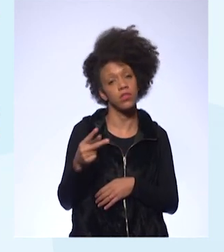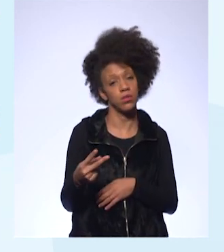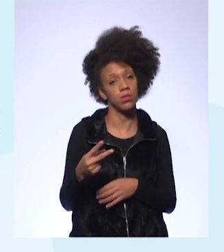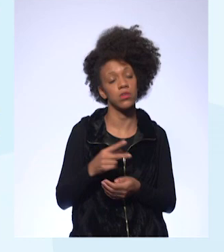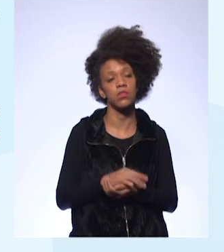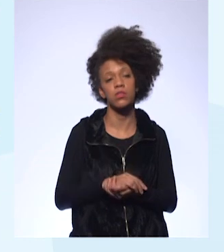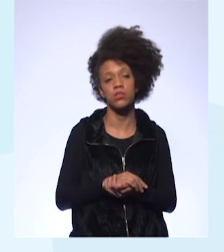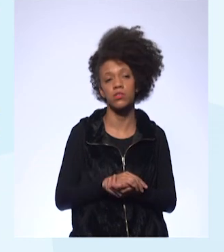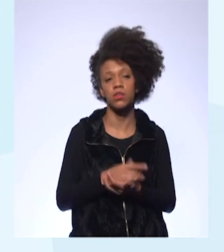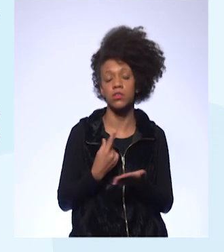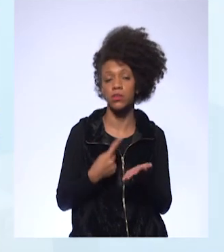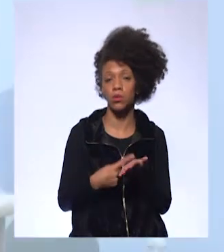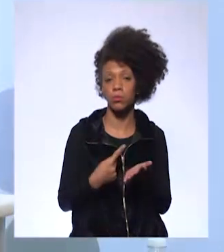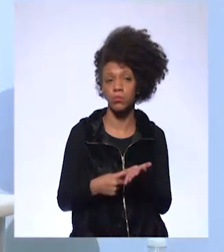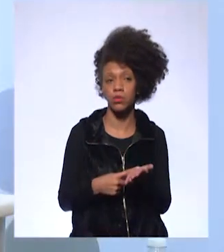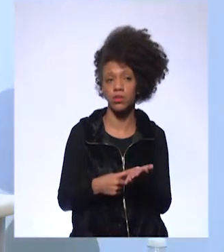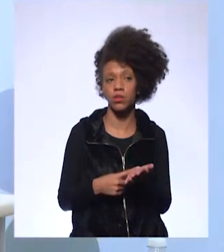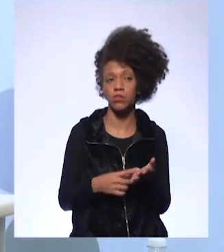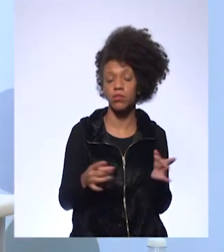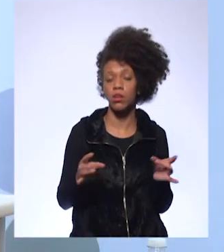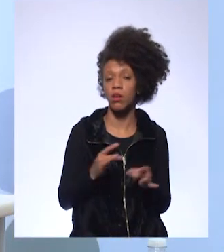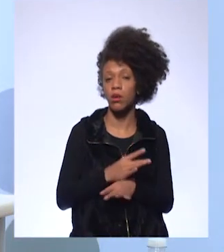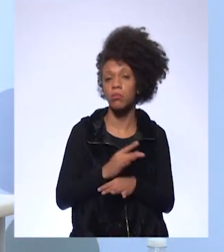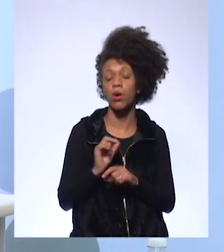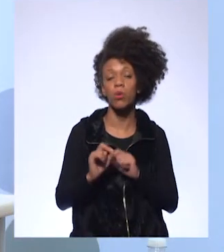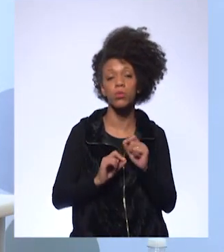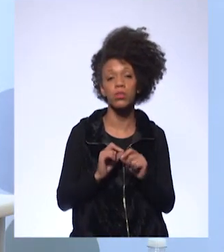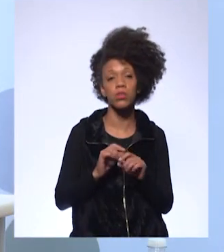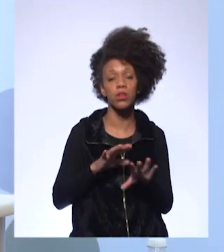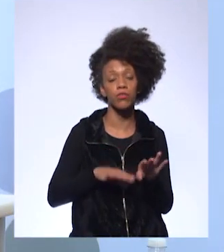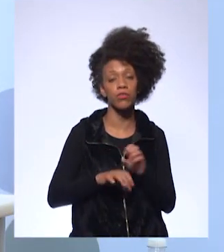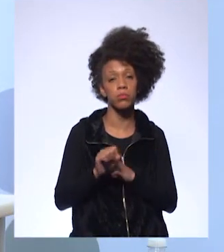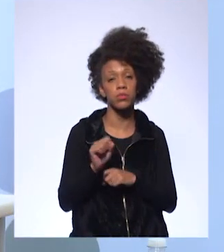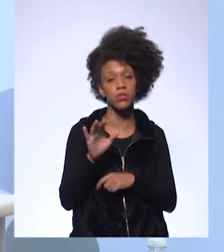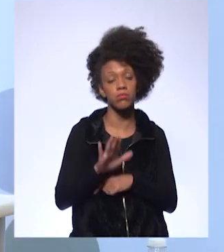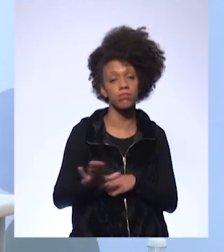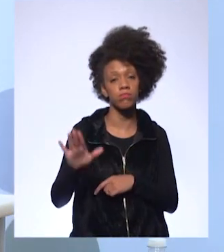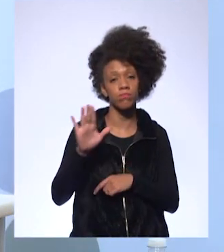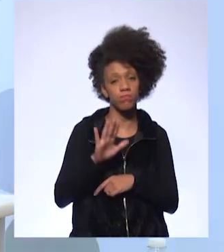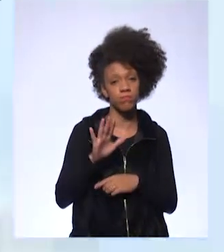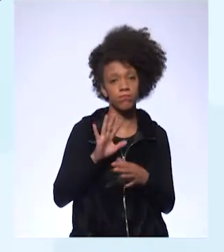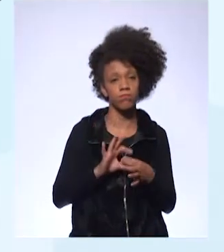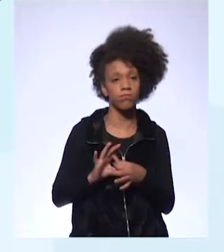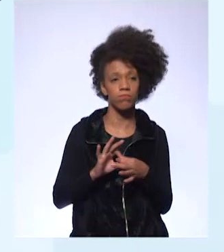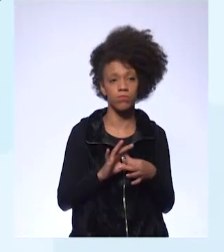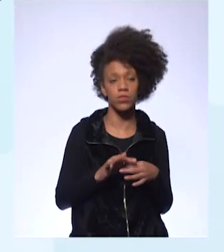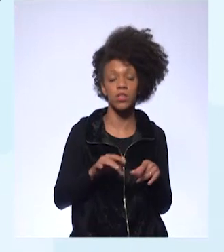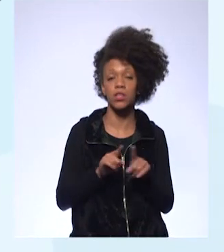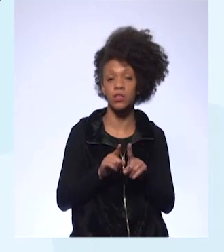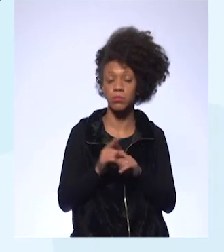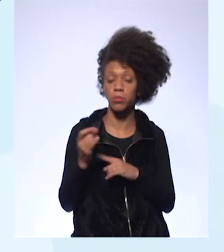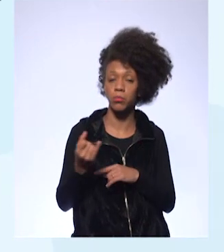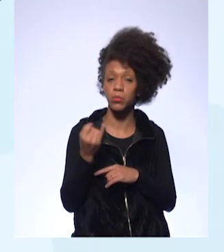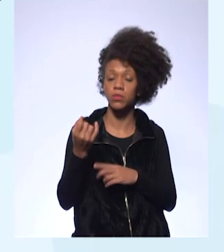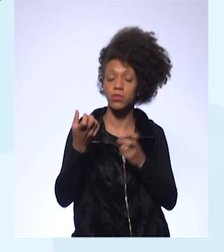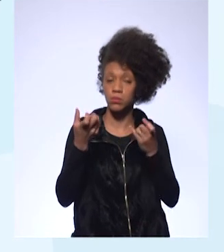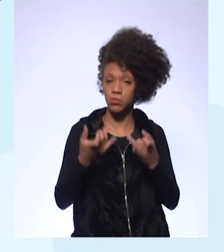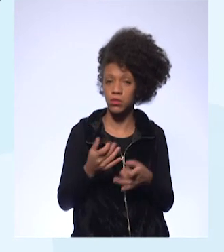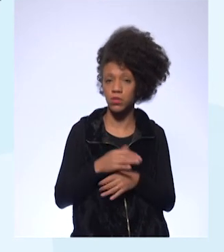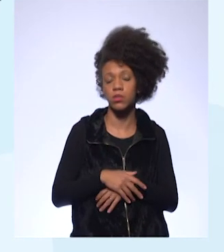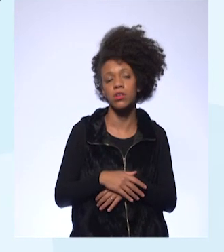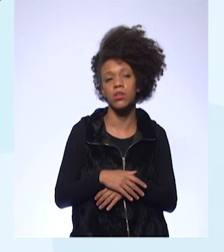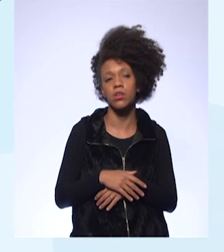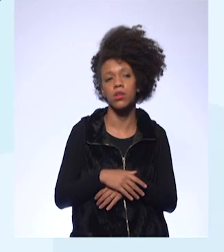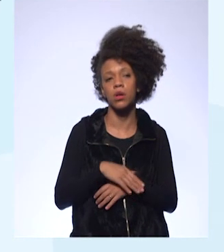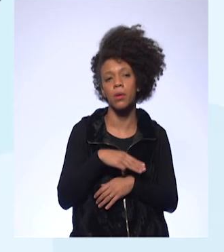1992. Né, esse tratado ele acaba formando a questão da União Europeia. Tá, então é importante retratar isso, essa questão aí do Tratado de